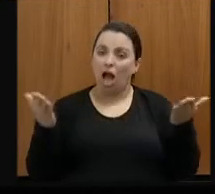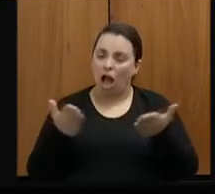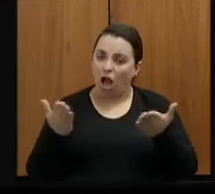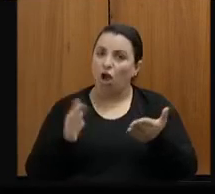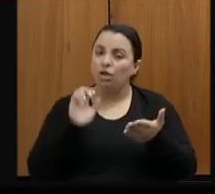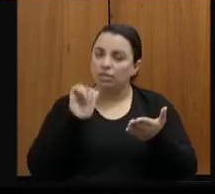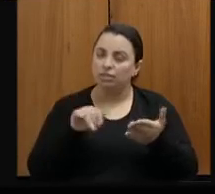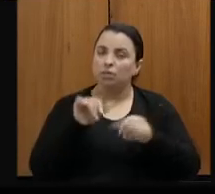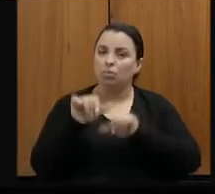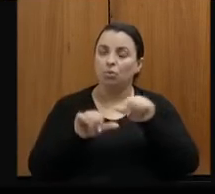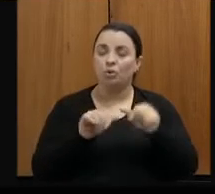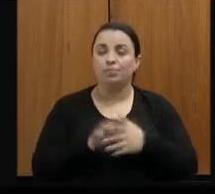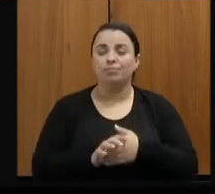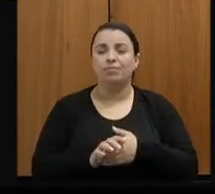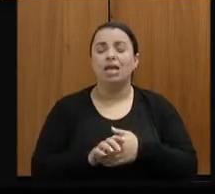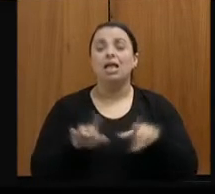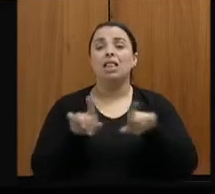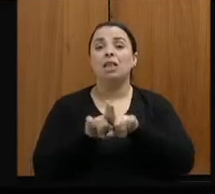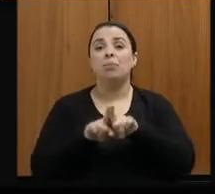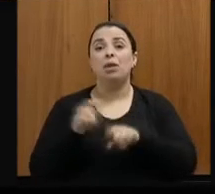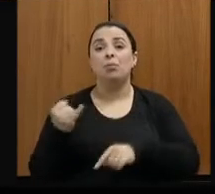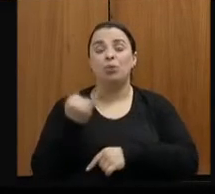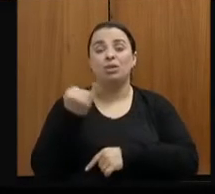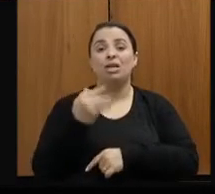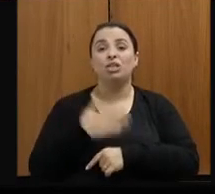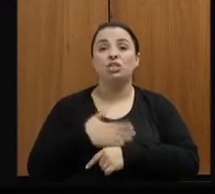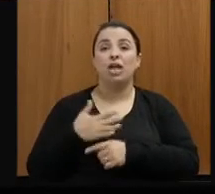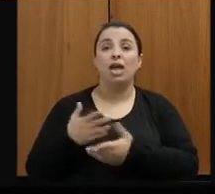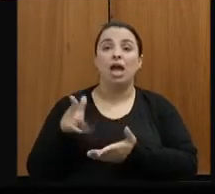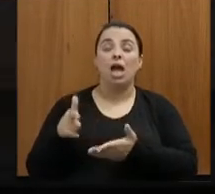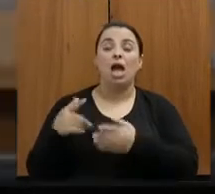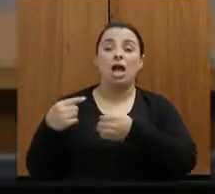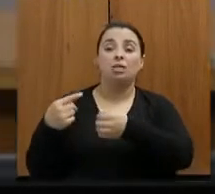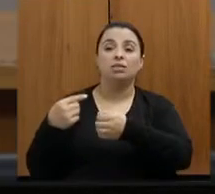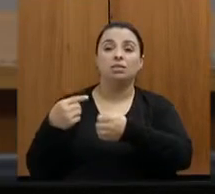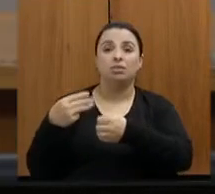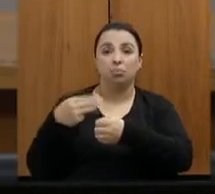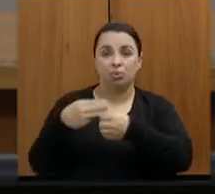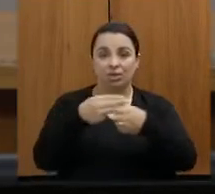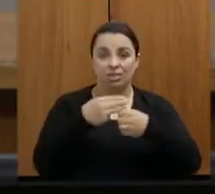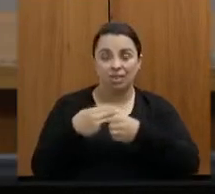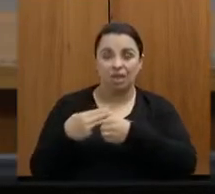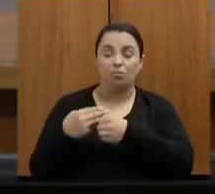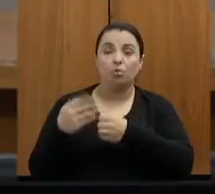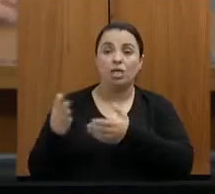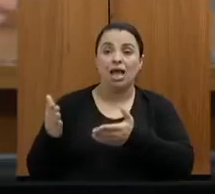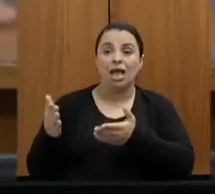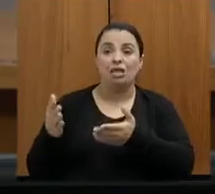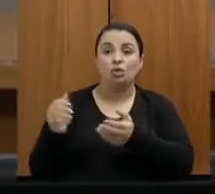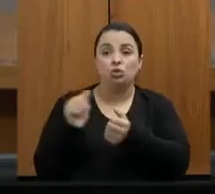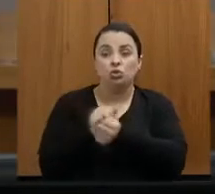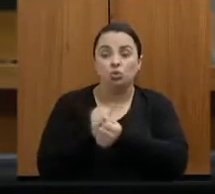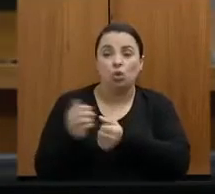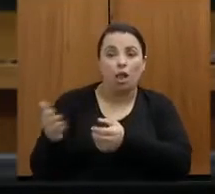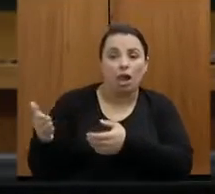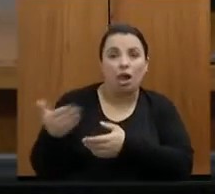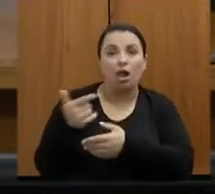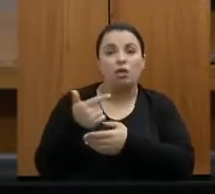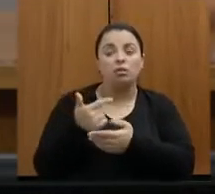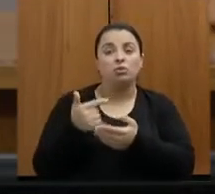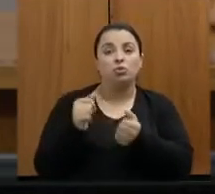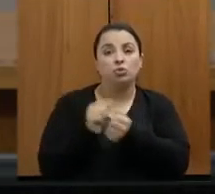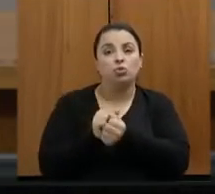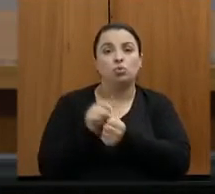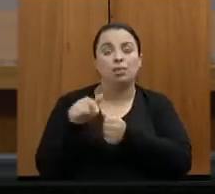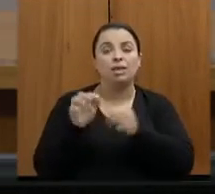trazer os municípios para essa preparação. Então, a gente tem preparado várias ações com foco na